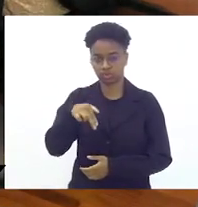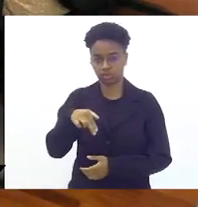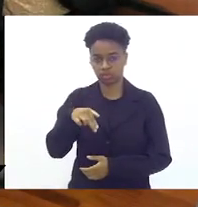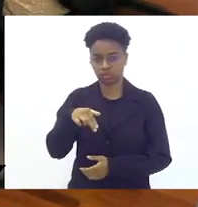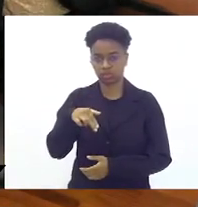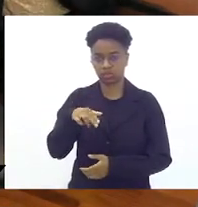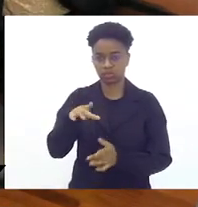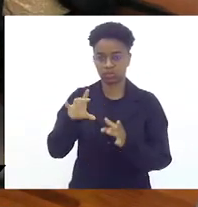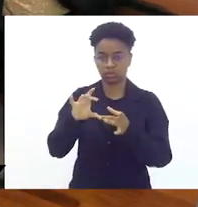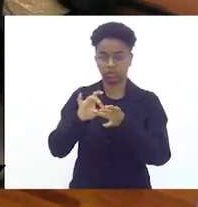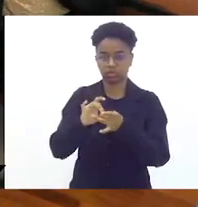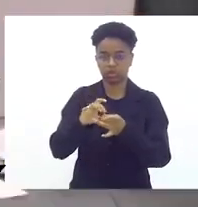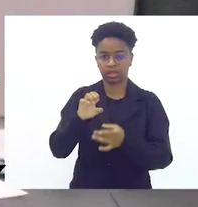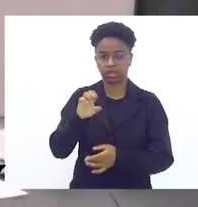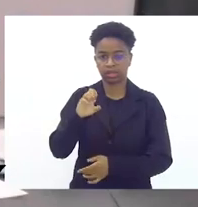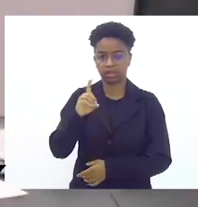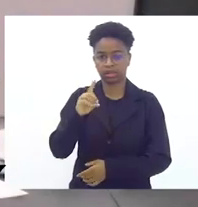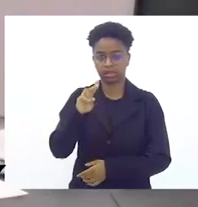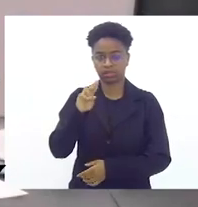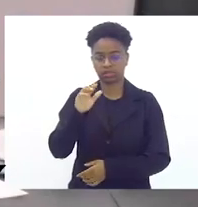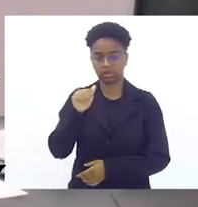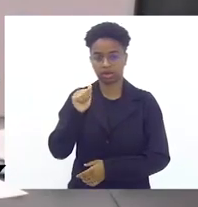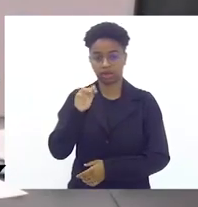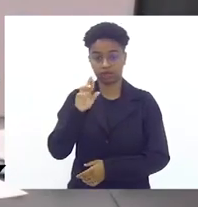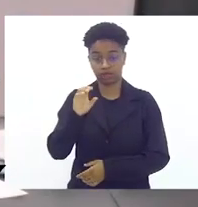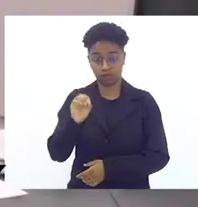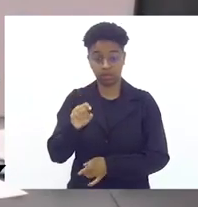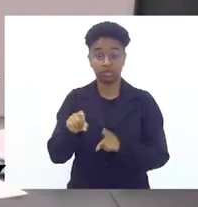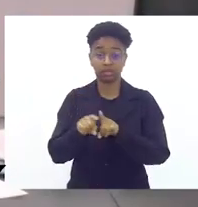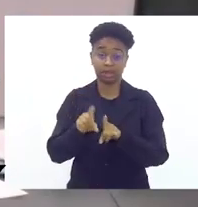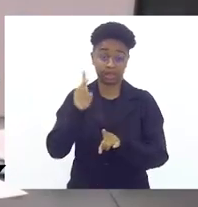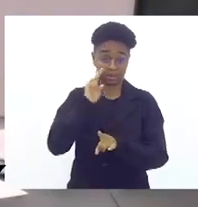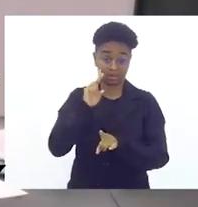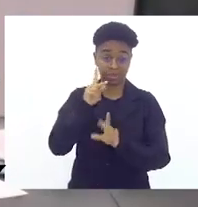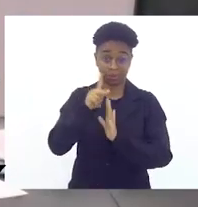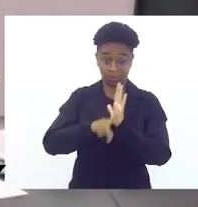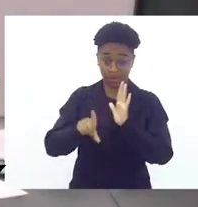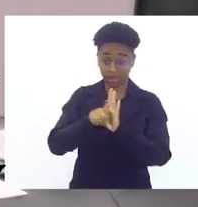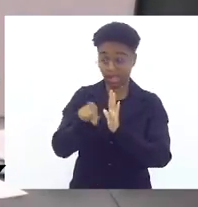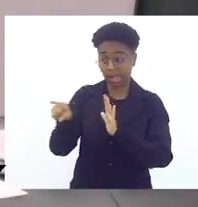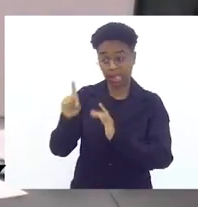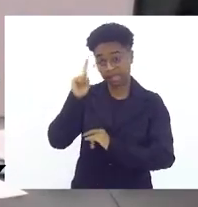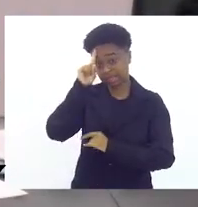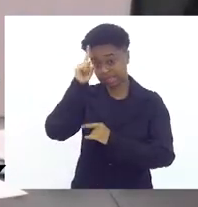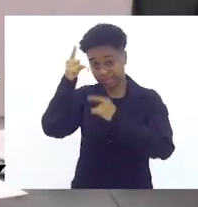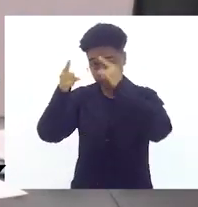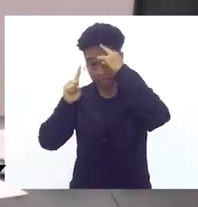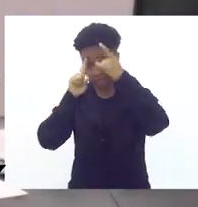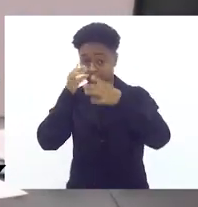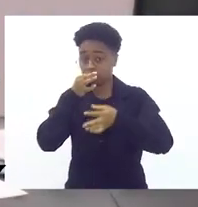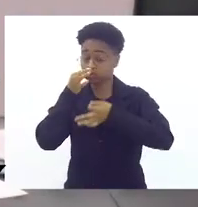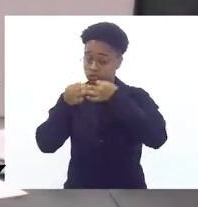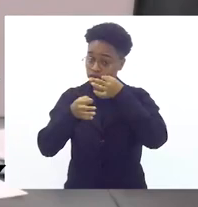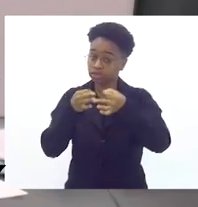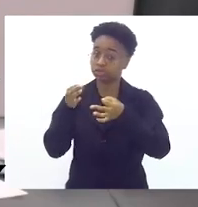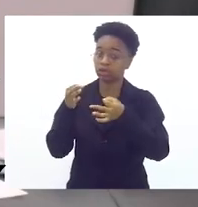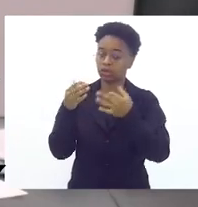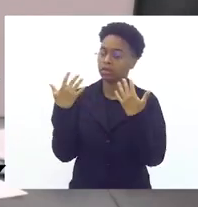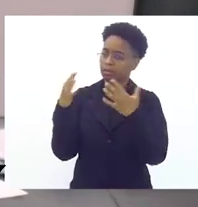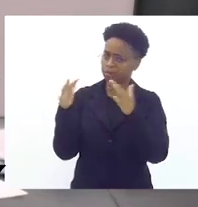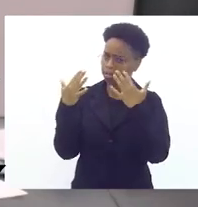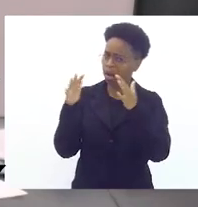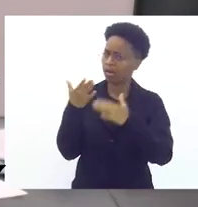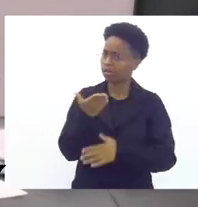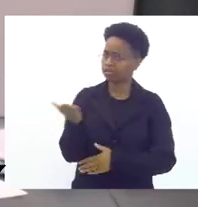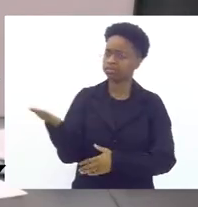Lembrando que esse projeto foi uma sugestão de educação pedir uma salva de palmas para educarfero que além de fazer tudo